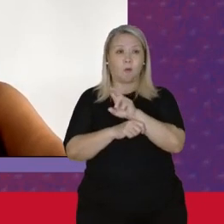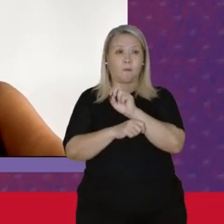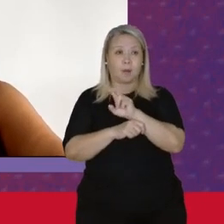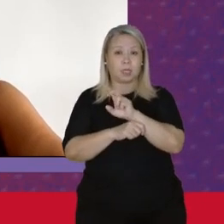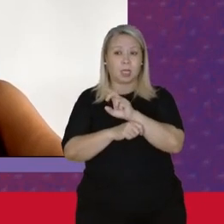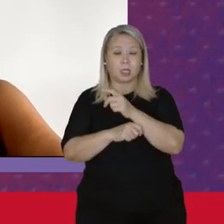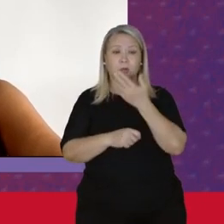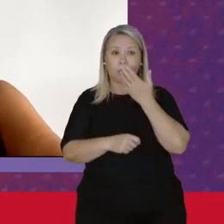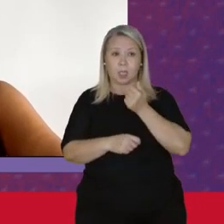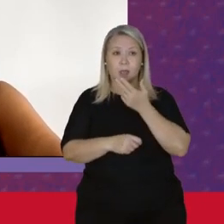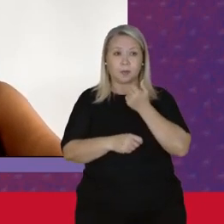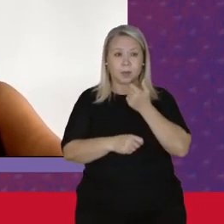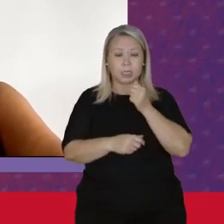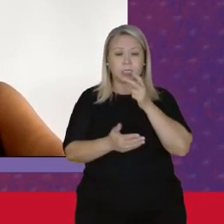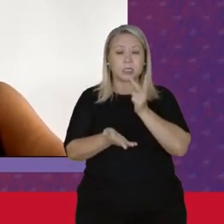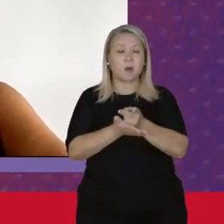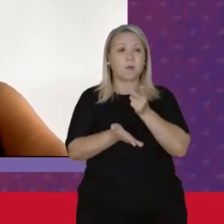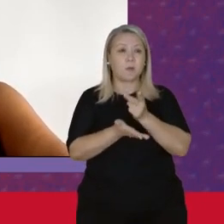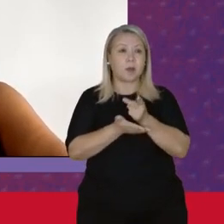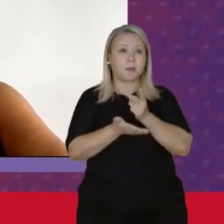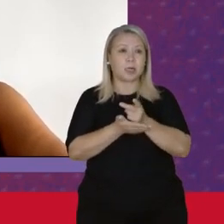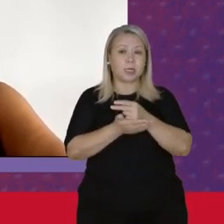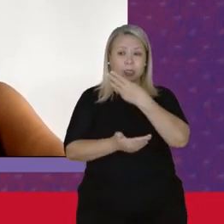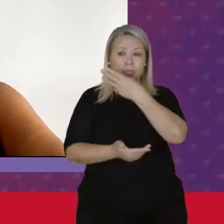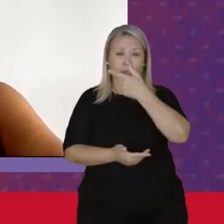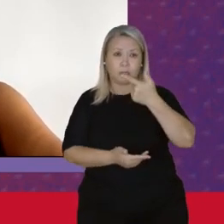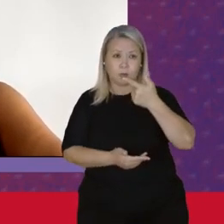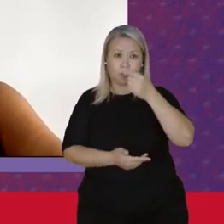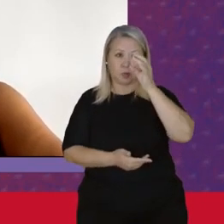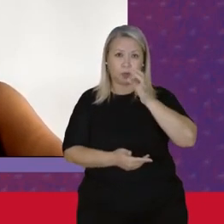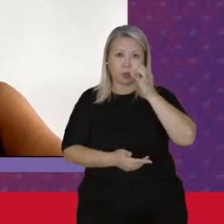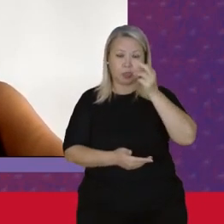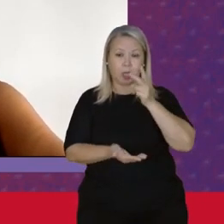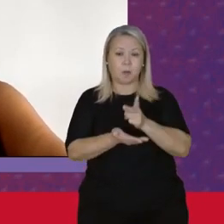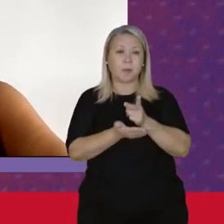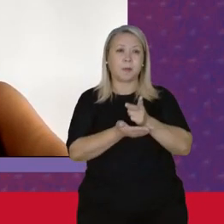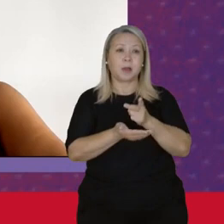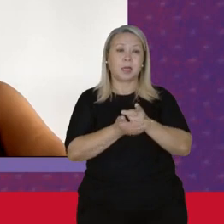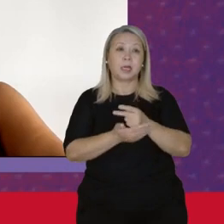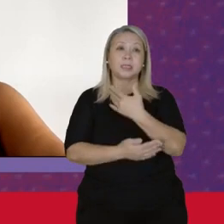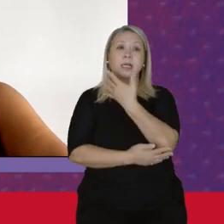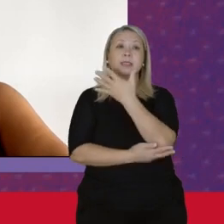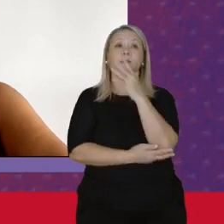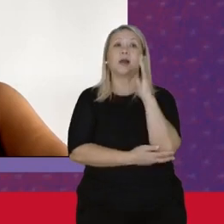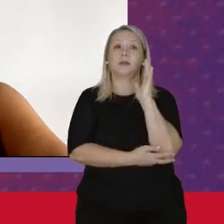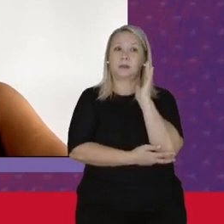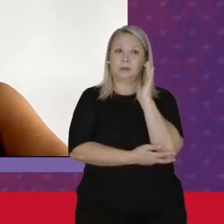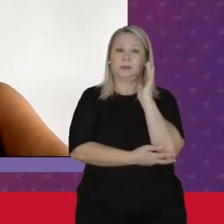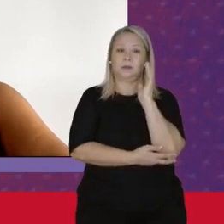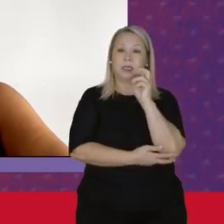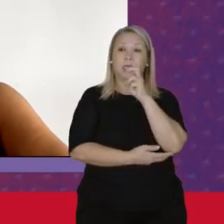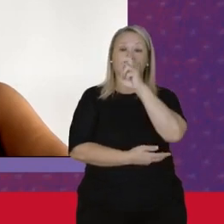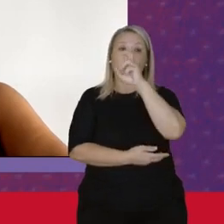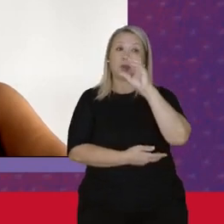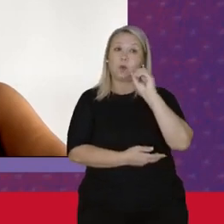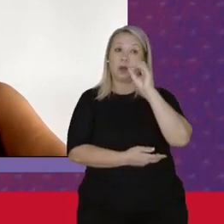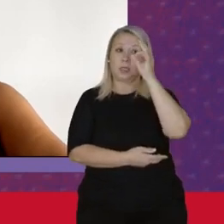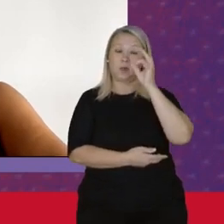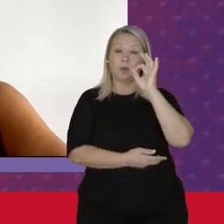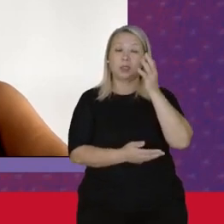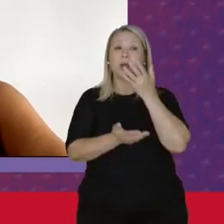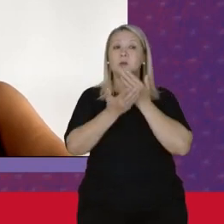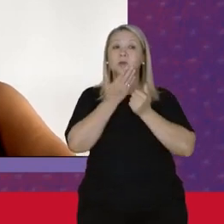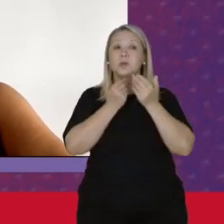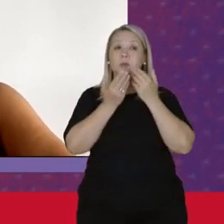agrotóxicos permanecem, 32% deles permanecem nas plantas, 50% nos